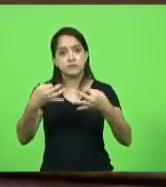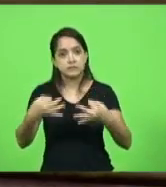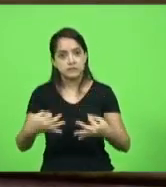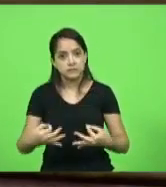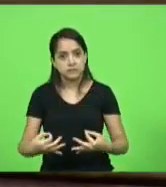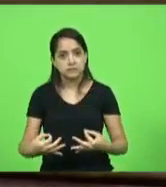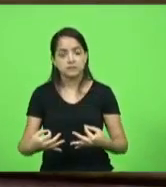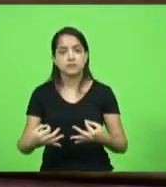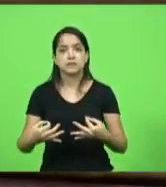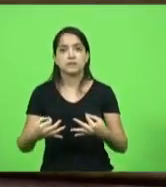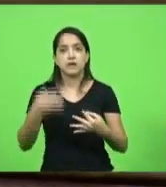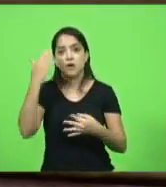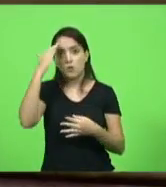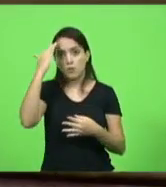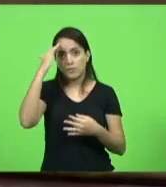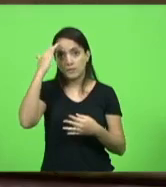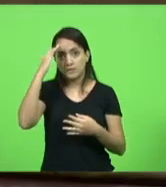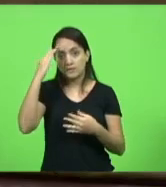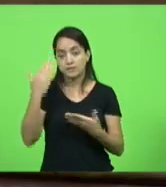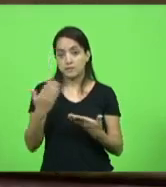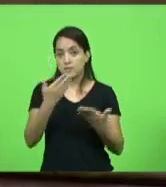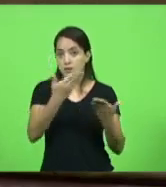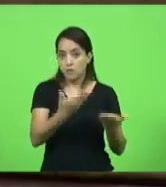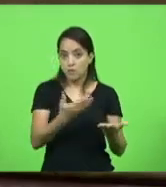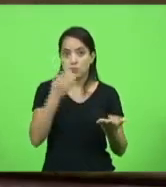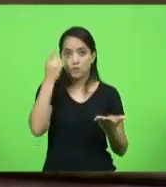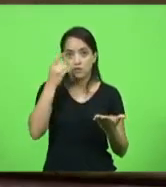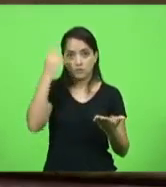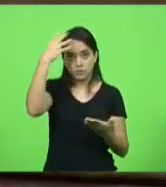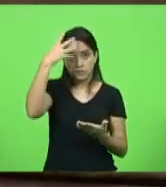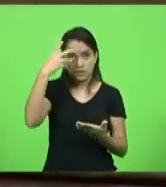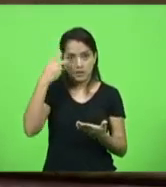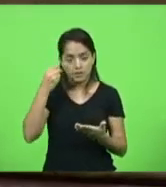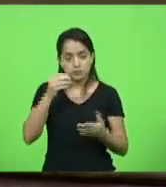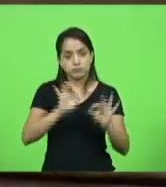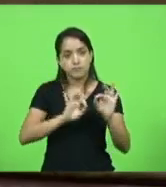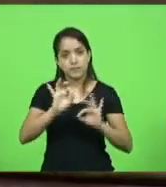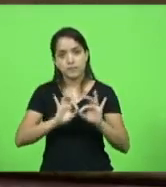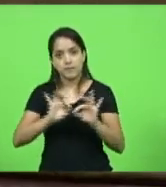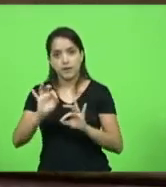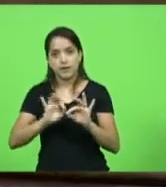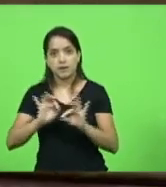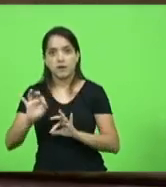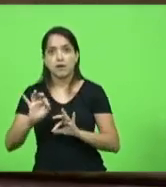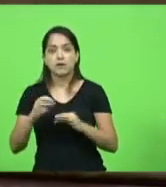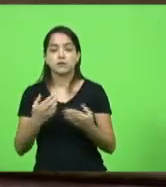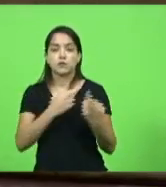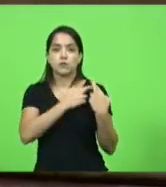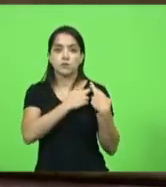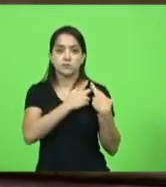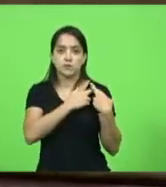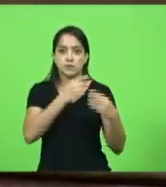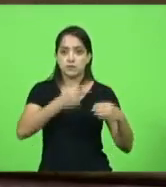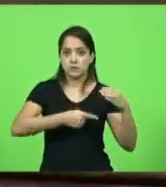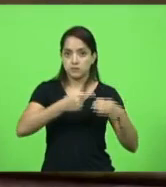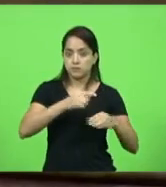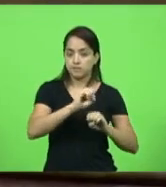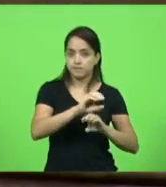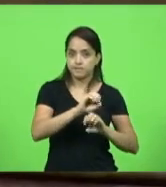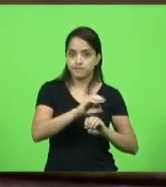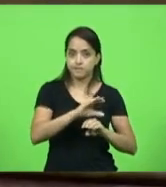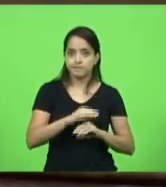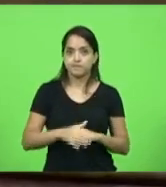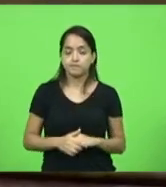forma compreensível com que a deputada Carminati tem comandado, coordenado os trabalhos da nossa Comissão de Educação.